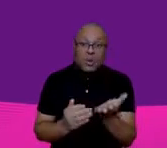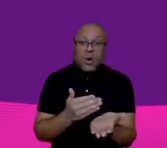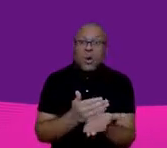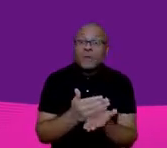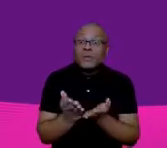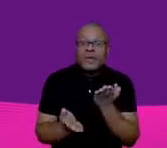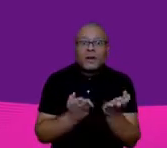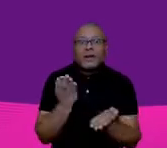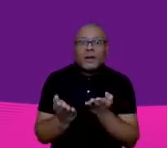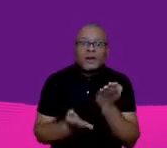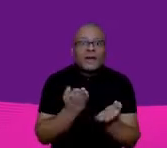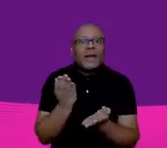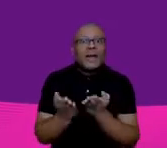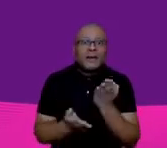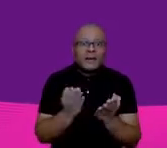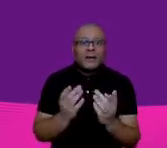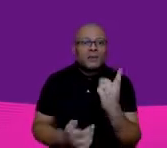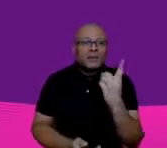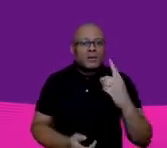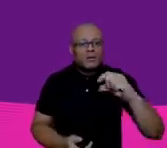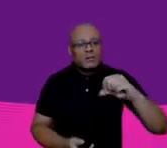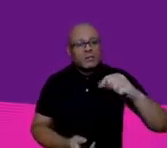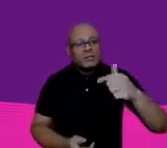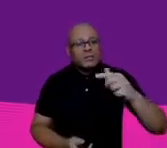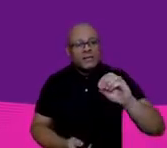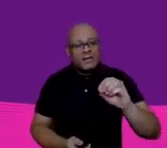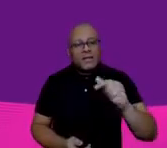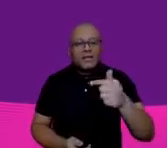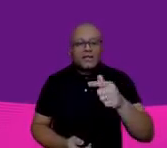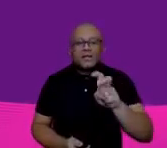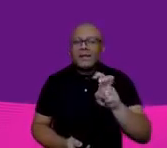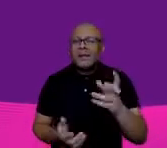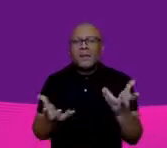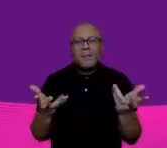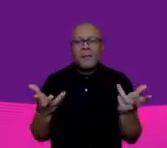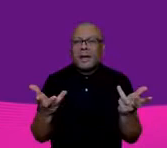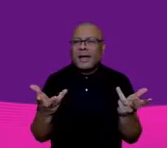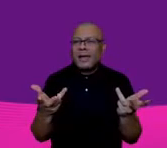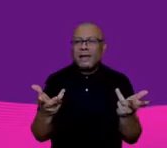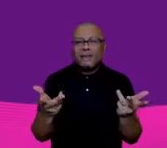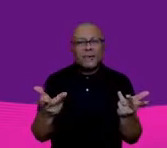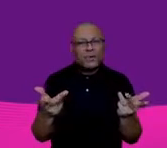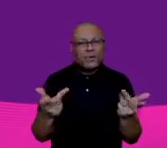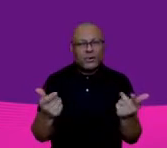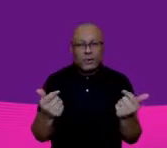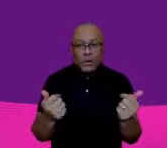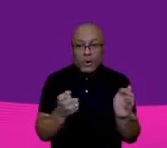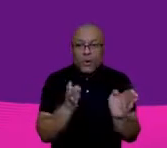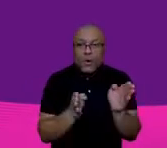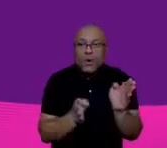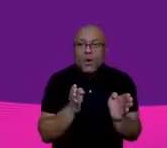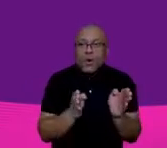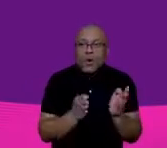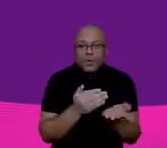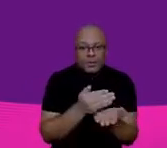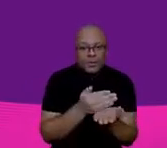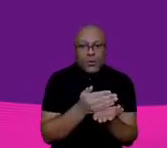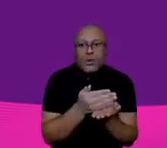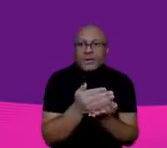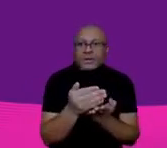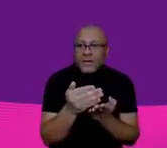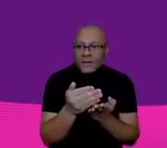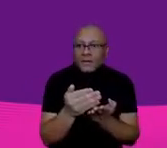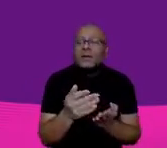em 1970, 75, e no início era maravilhoso. Tanto é que a fase inicial do tratamento, a gente chama de lua de